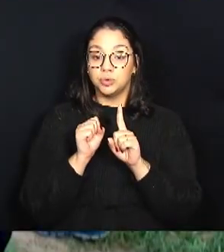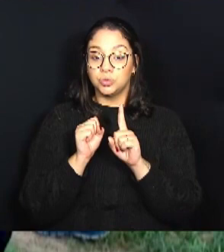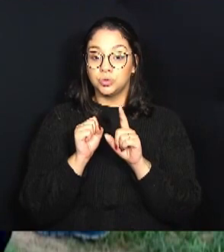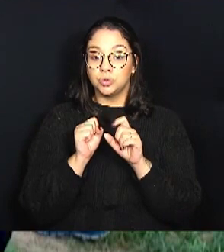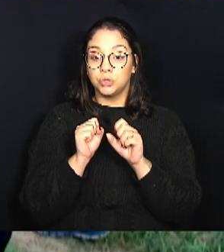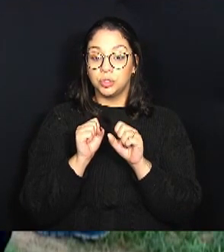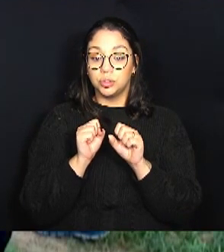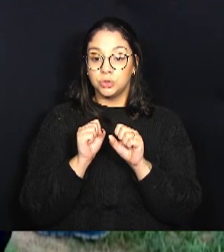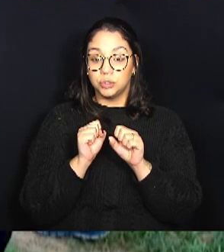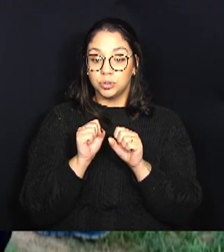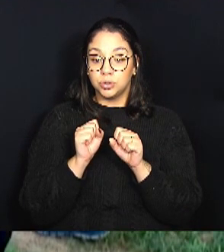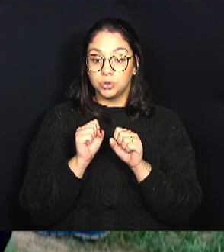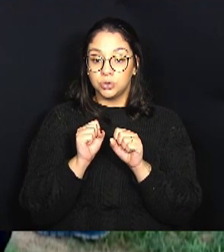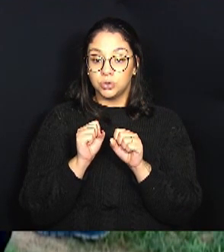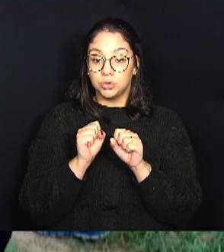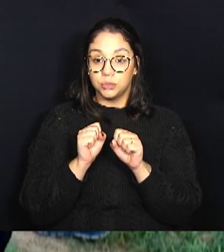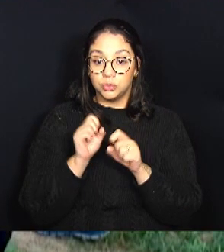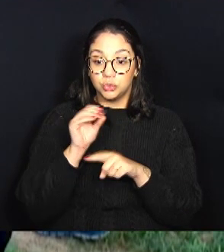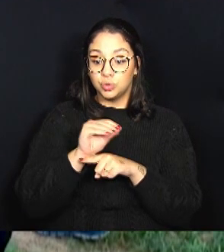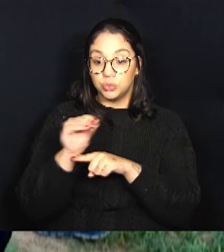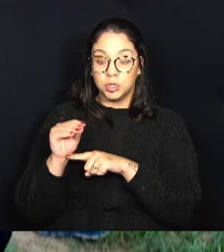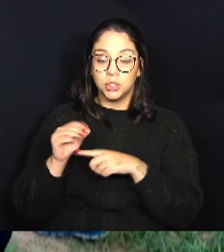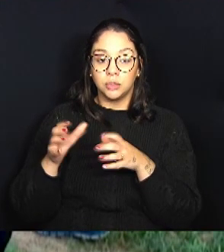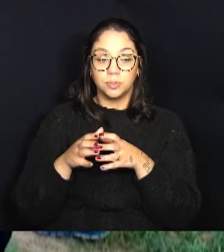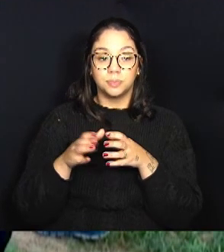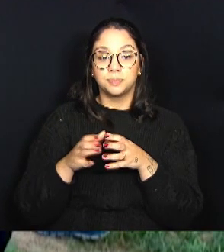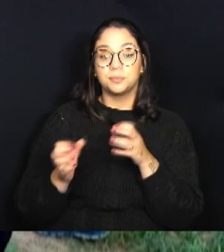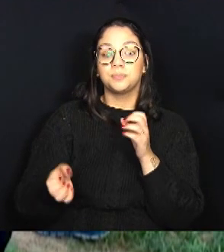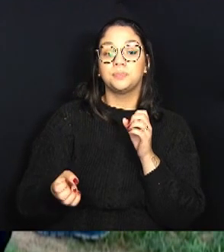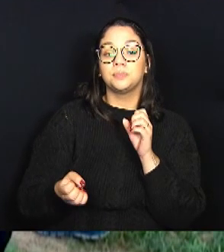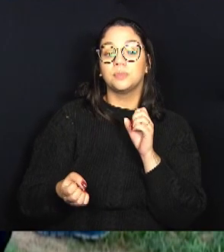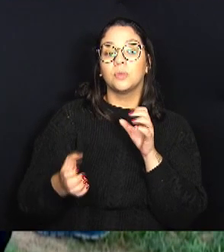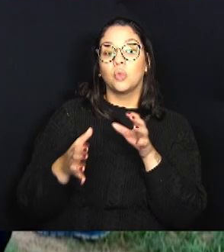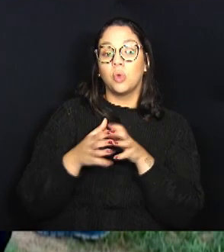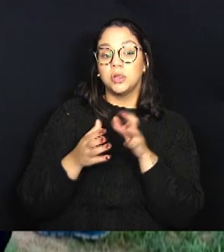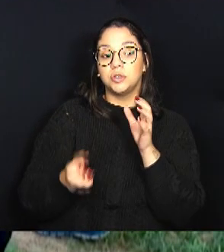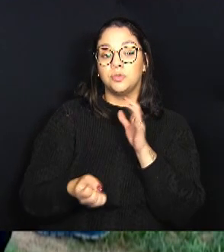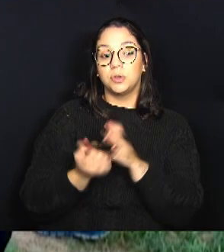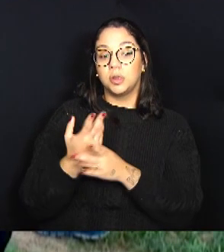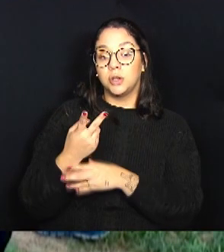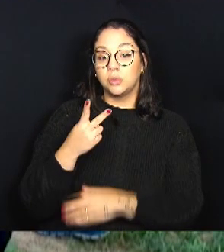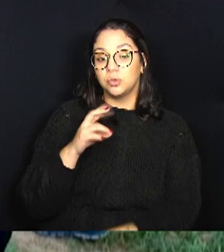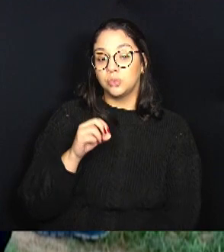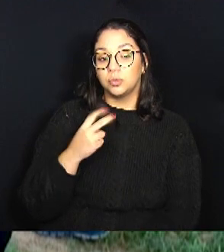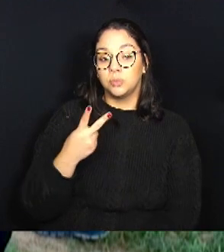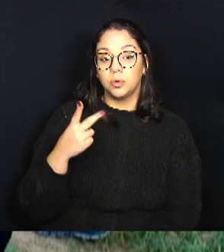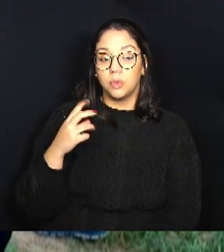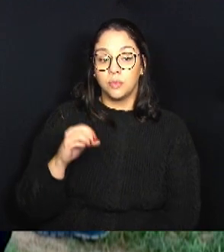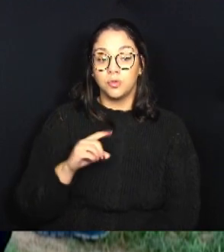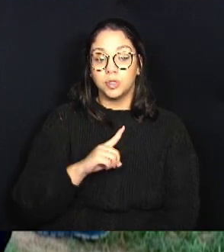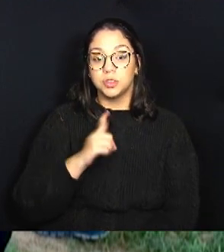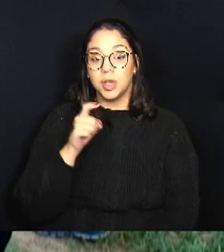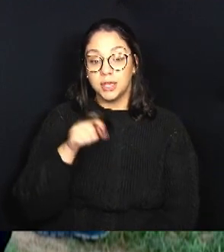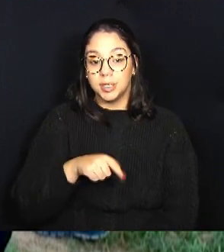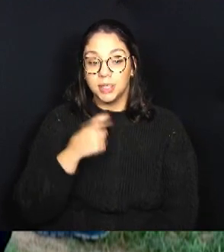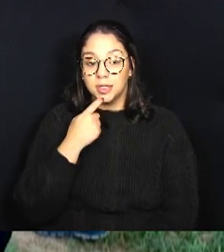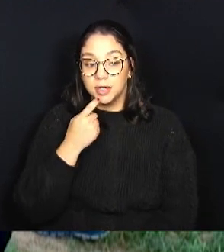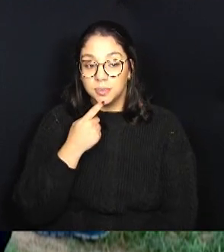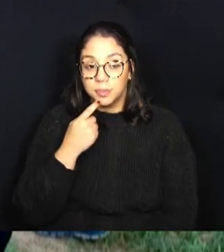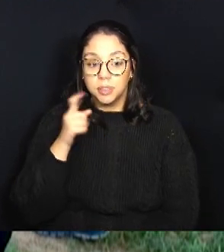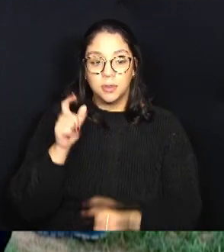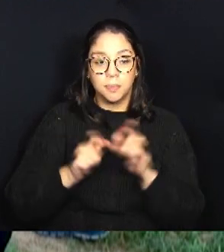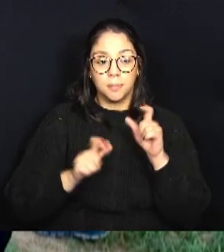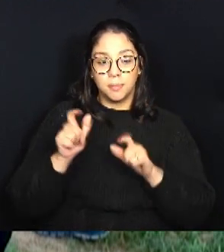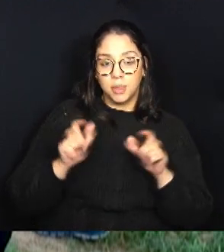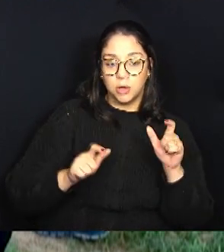O coletivo nasceu em outubro de 2020, no bairro Jardim Miriam Moreira da Costa, em Campinas, com pessoas que